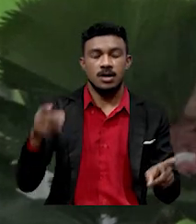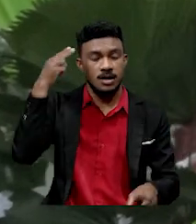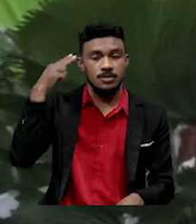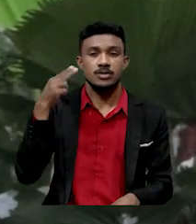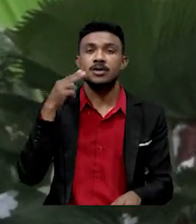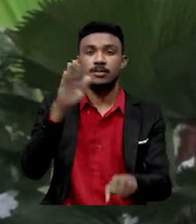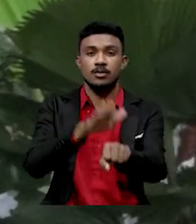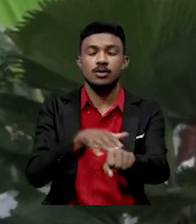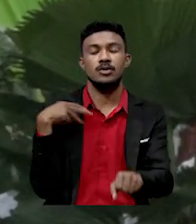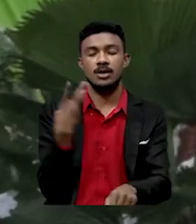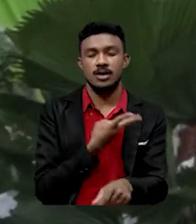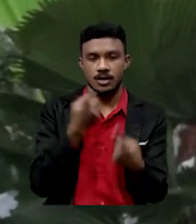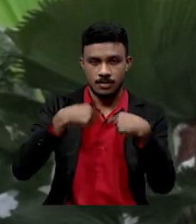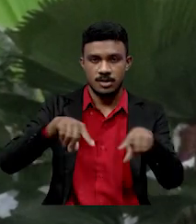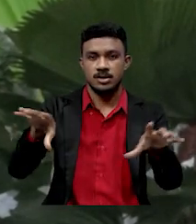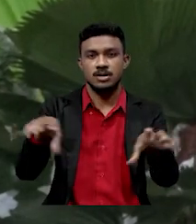Gonia.